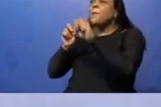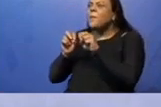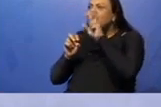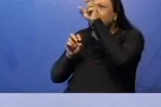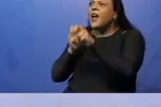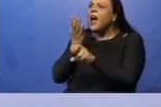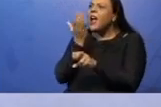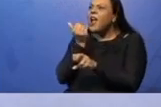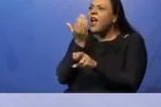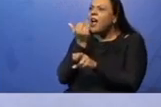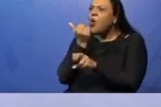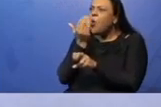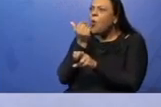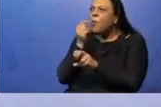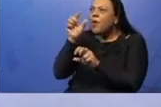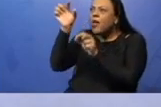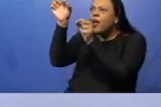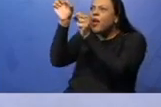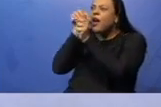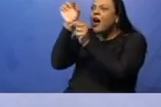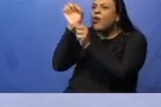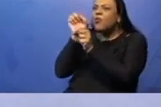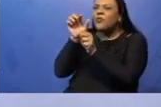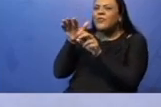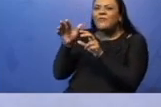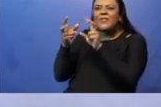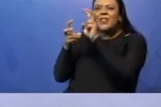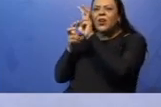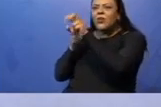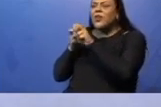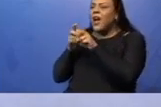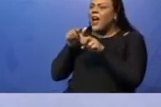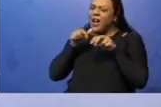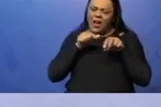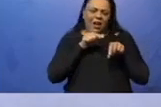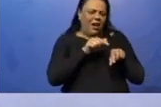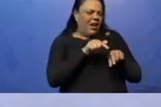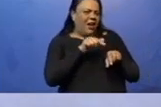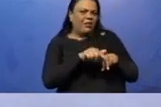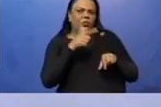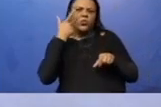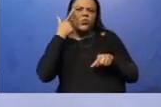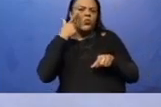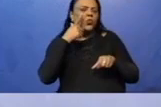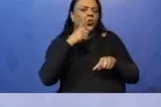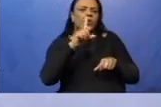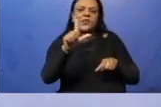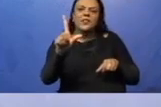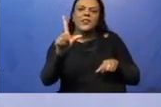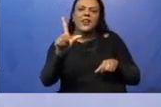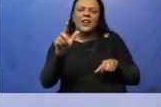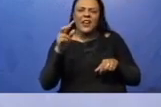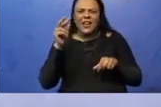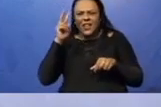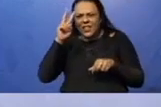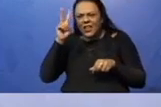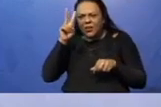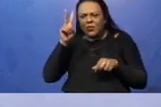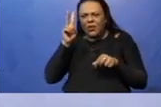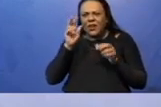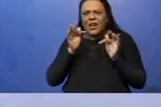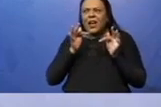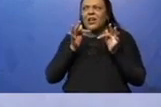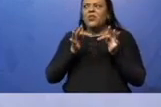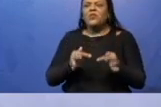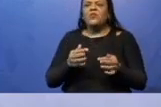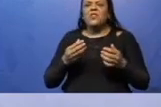tenta pegar de todas as formas as uvas, mas ela não consegue. Aí no final, ela vira assim, ergue o